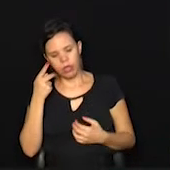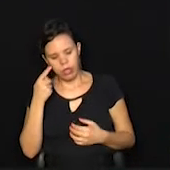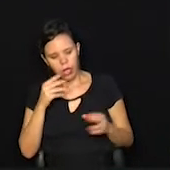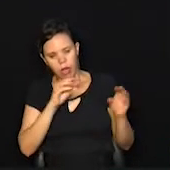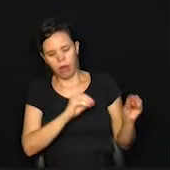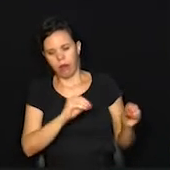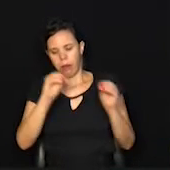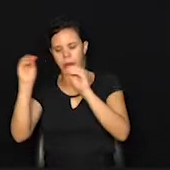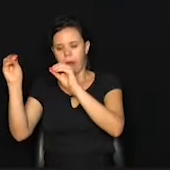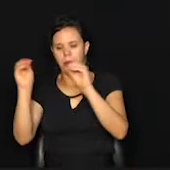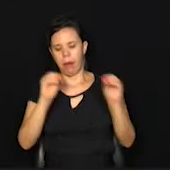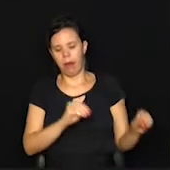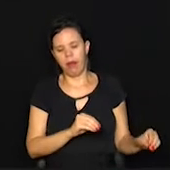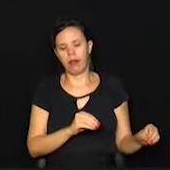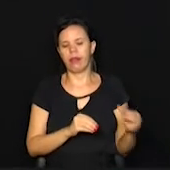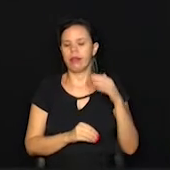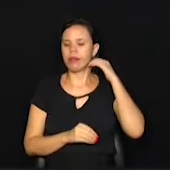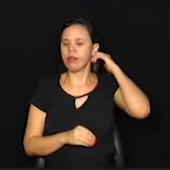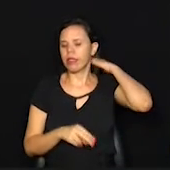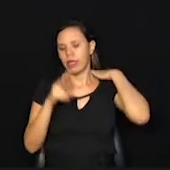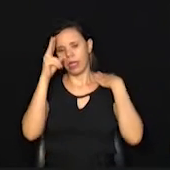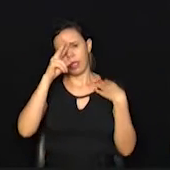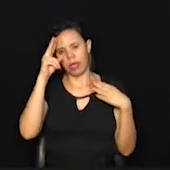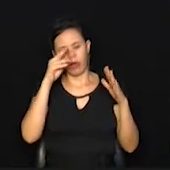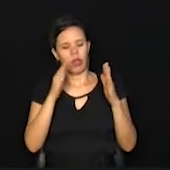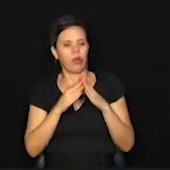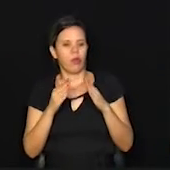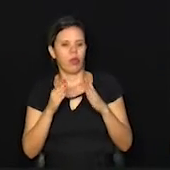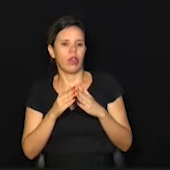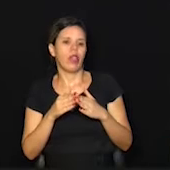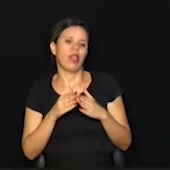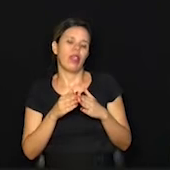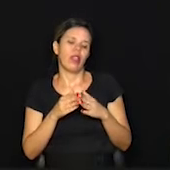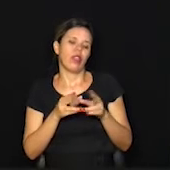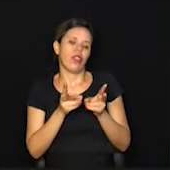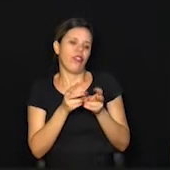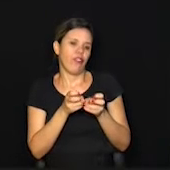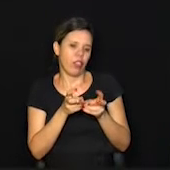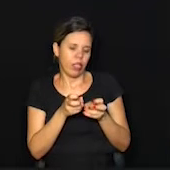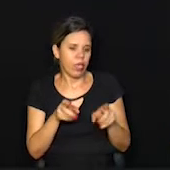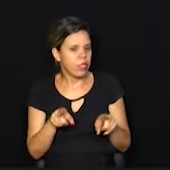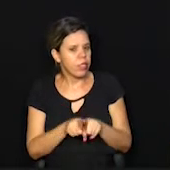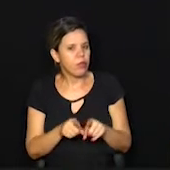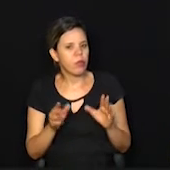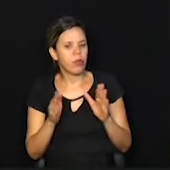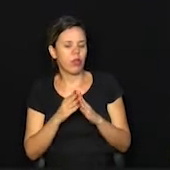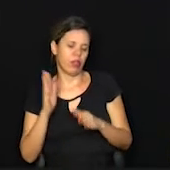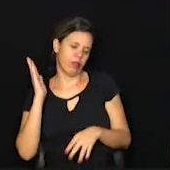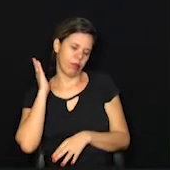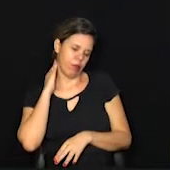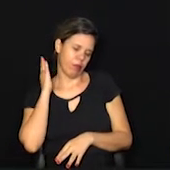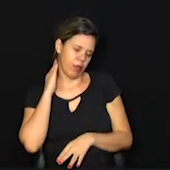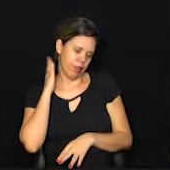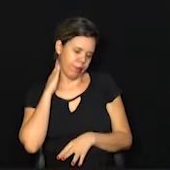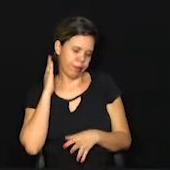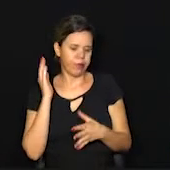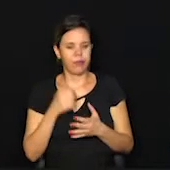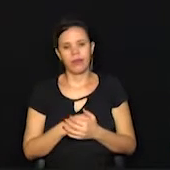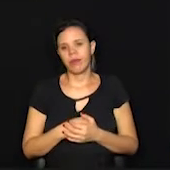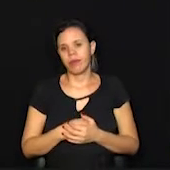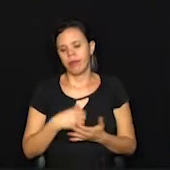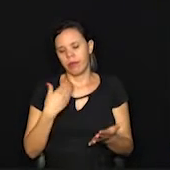né Crato e Juazeiro do Ceará me lembro de morar em Fortaleza e me lembro de morar em Belém do Pará né